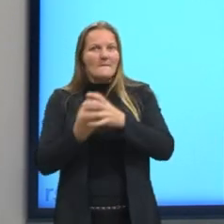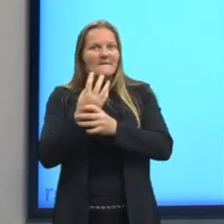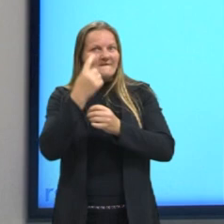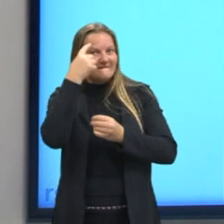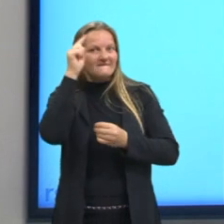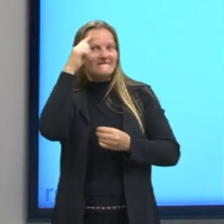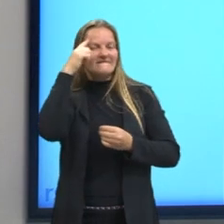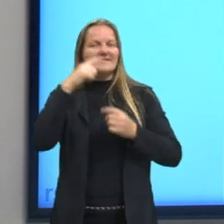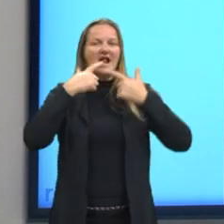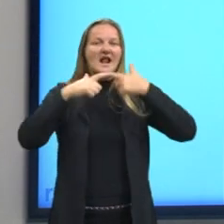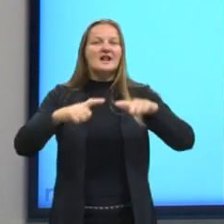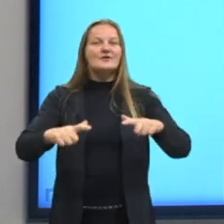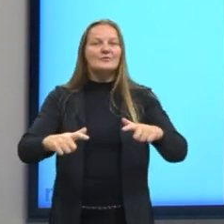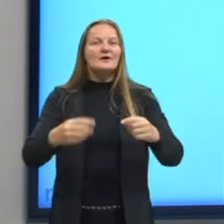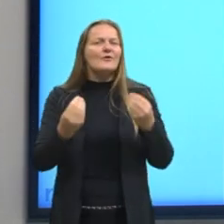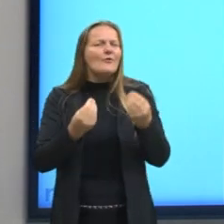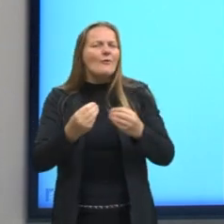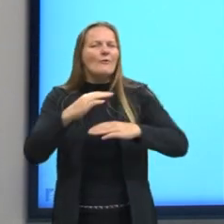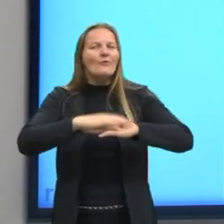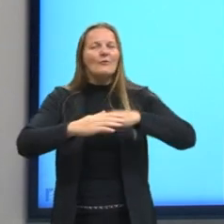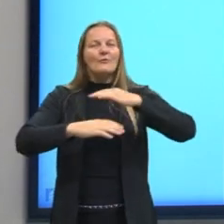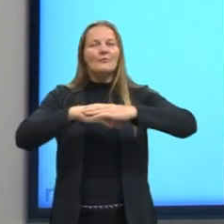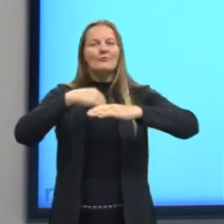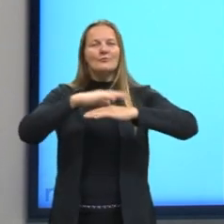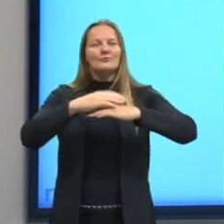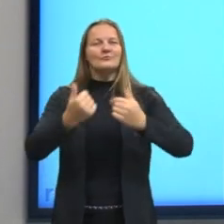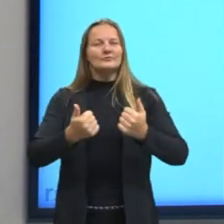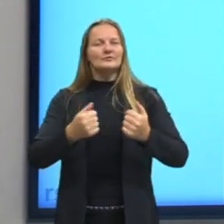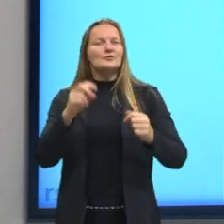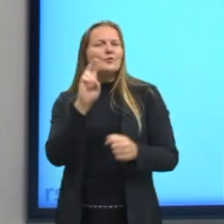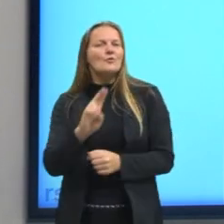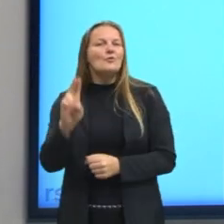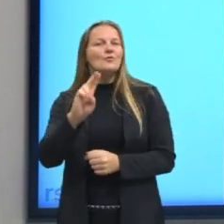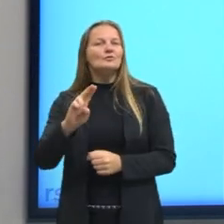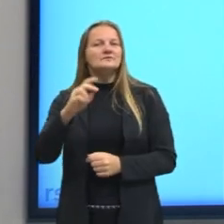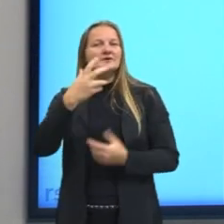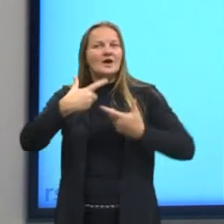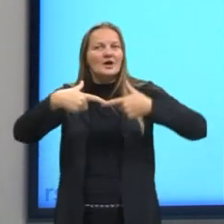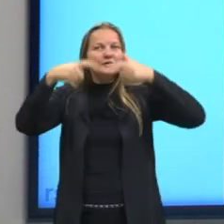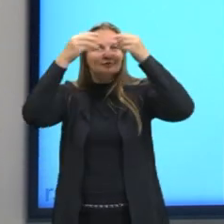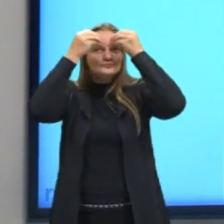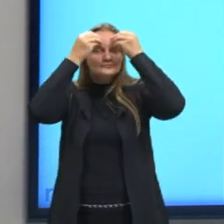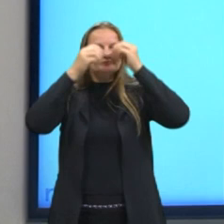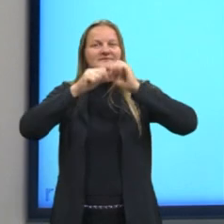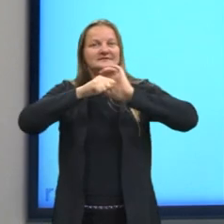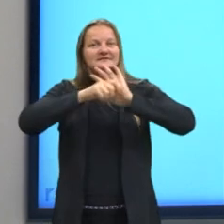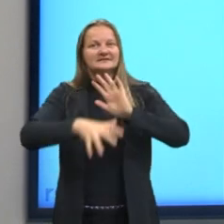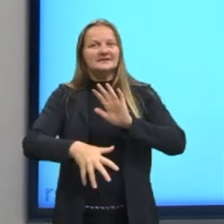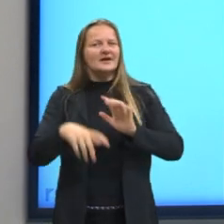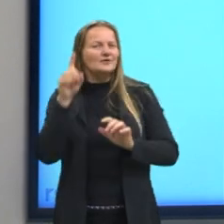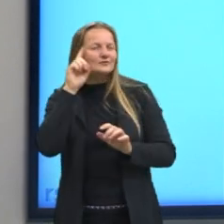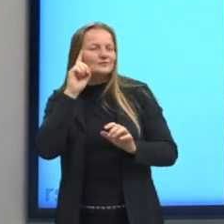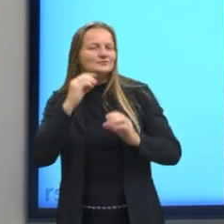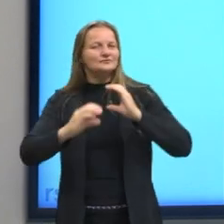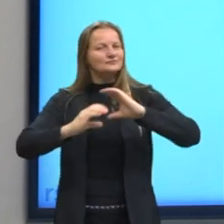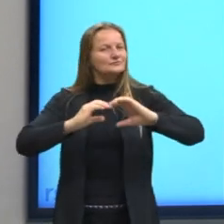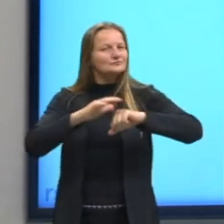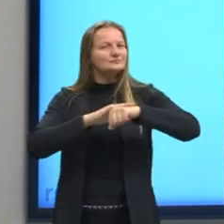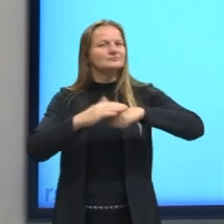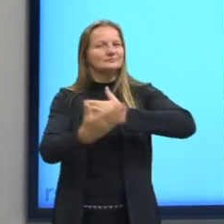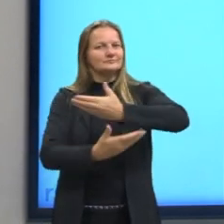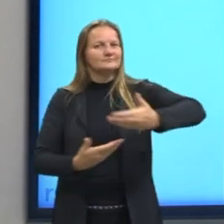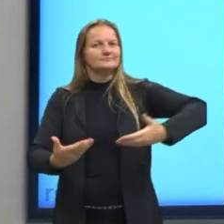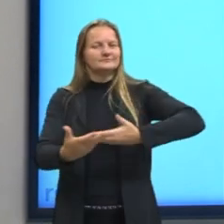língua como é que a gente constrói como é que a gente usa figuras de linguagem no nosso dia a dia para gente se comunicar